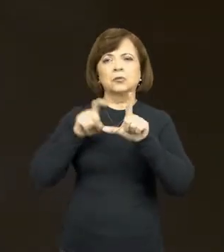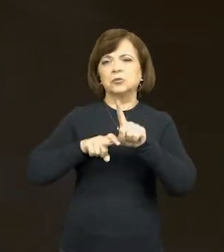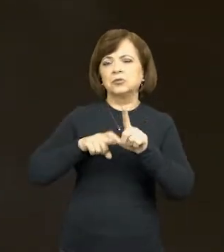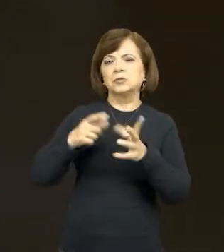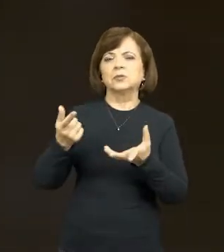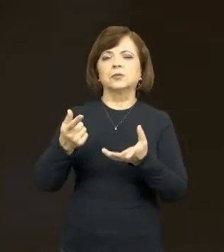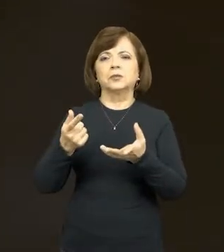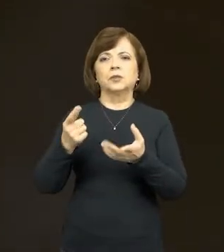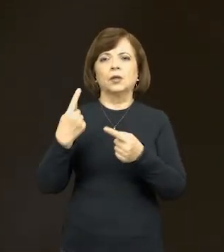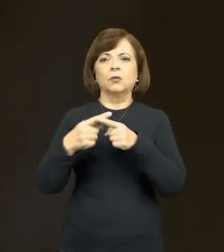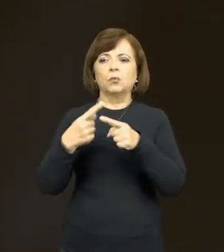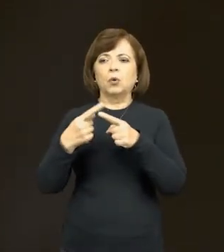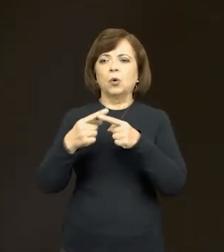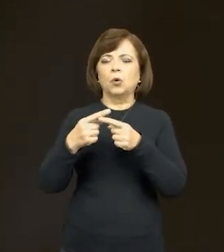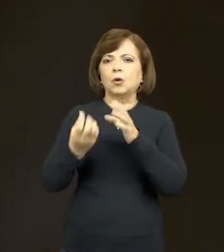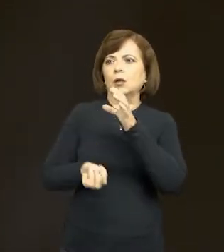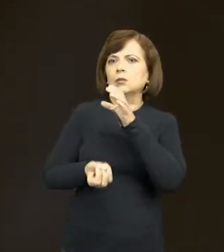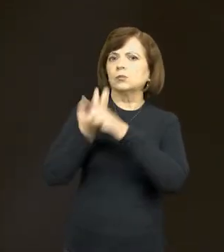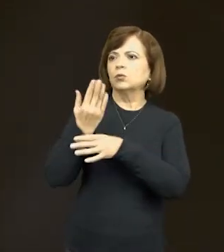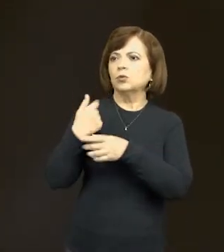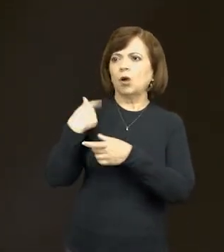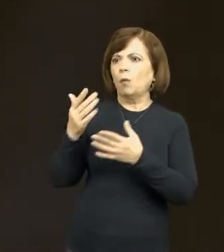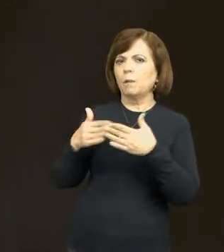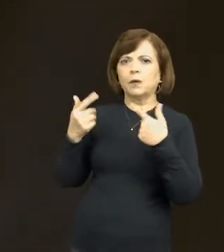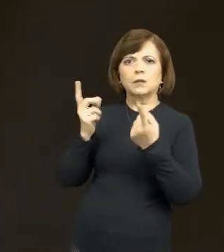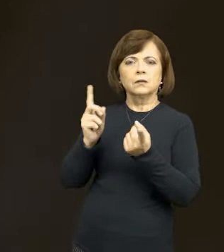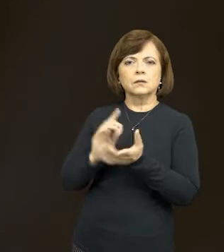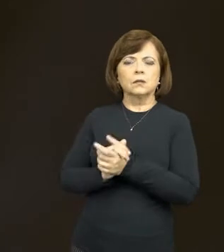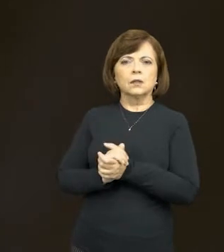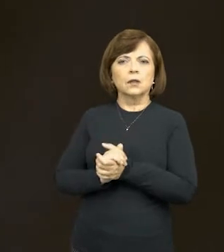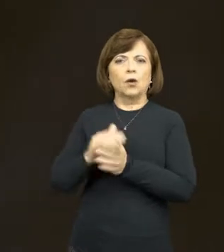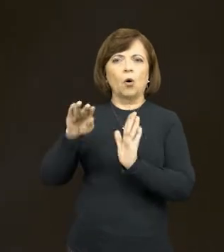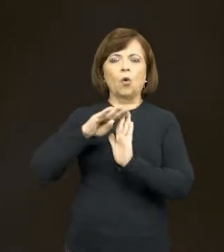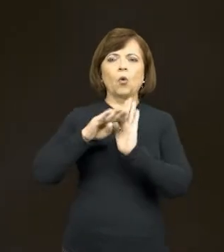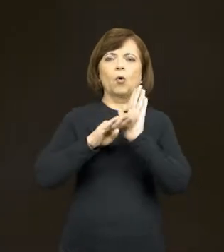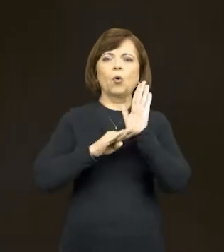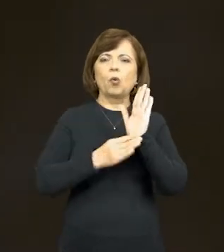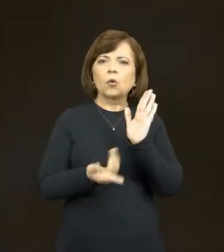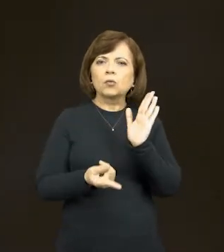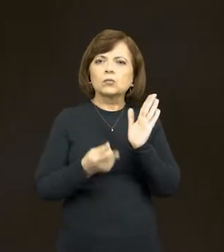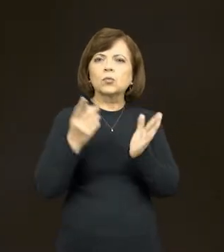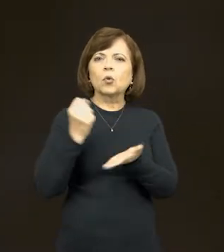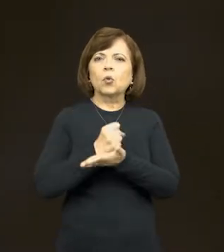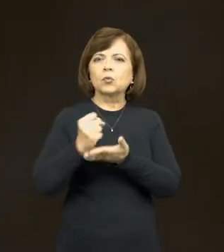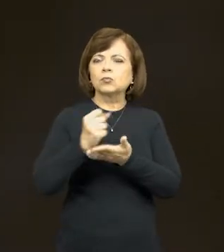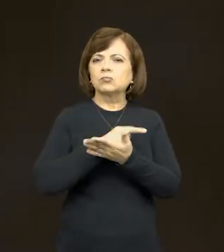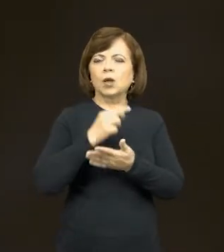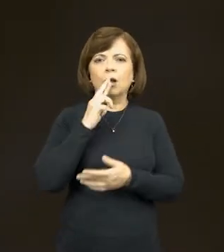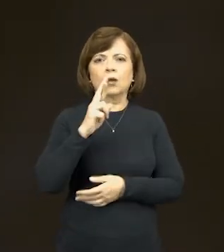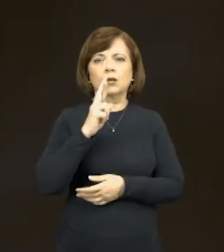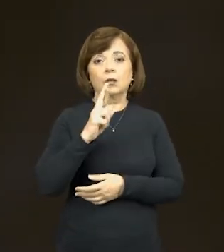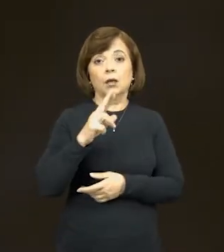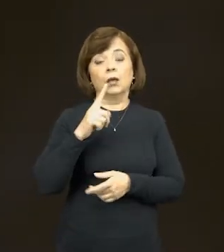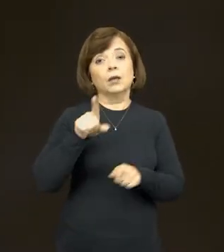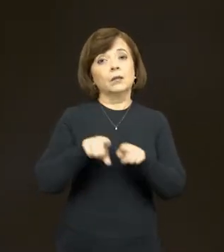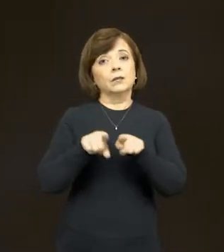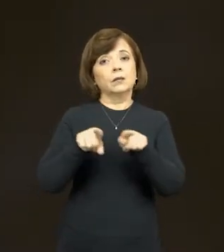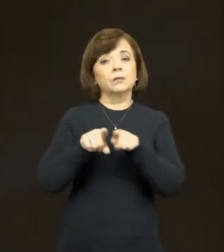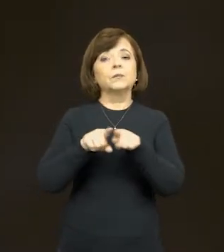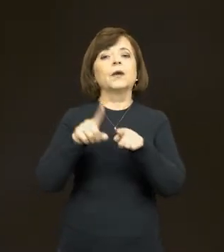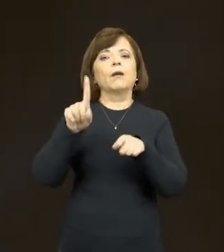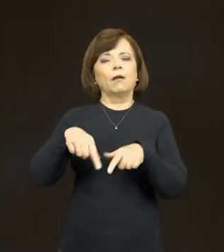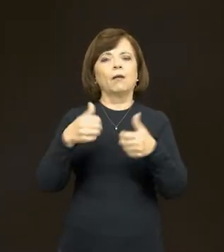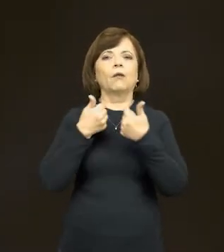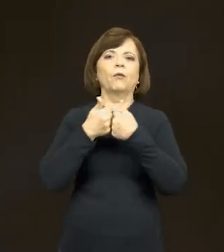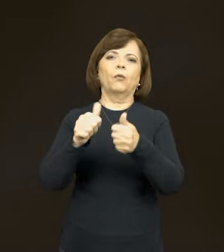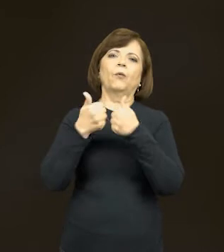foram solicitados, ou alguma cláusula contratual que o consumidor reclama. Em terceiro lugar, o tema dos ônibus, que também